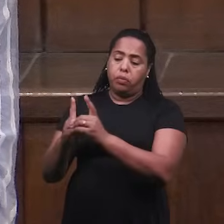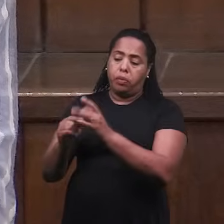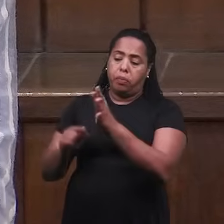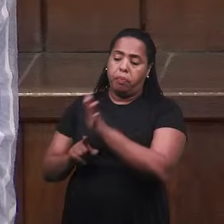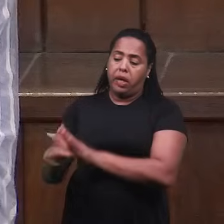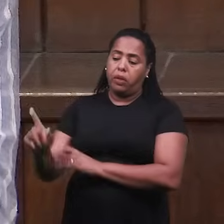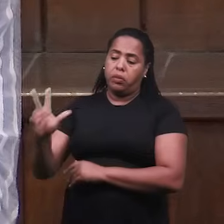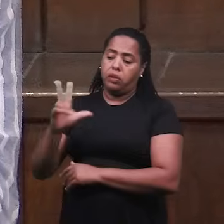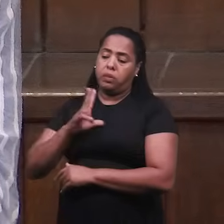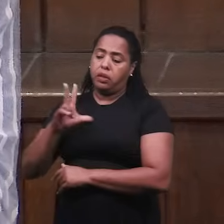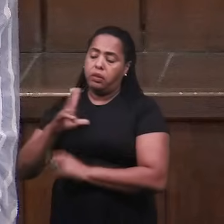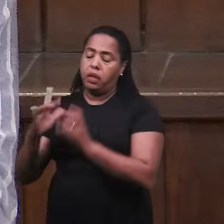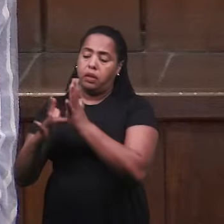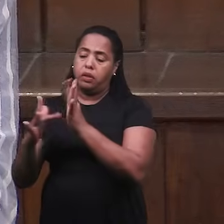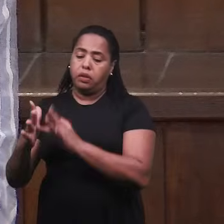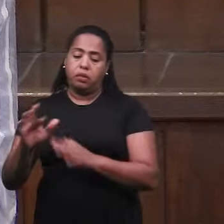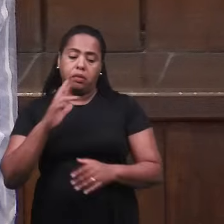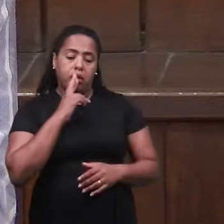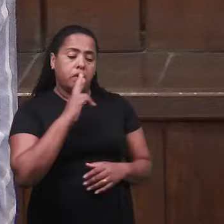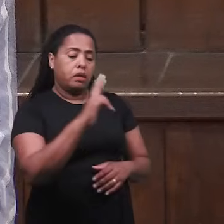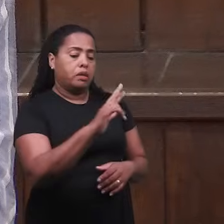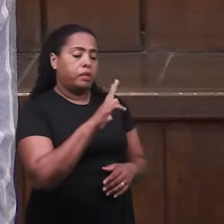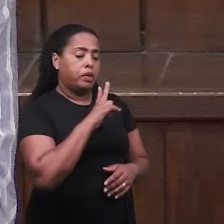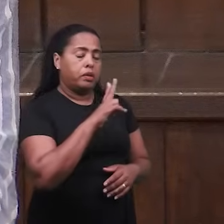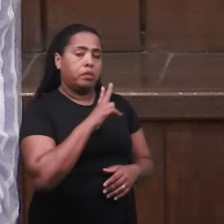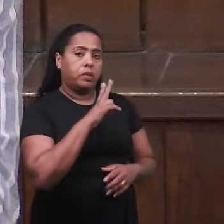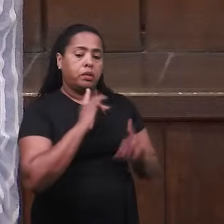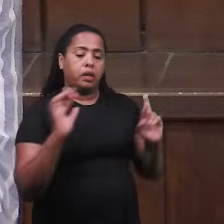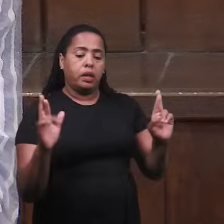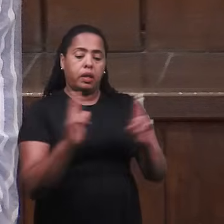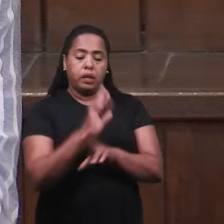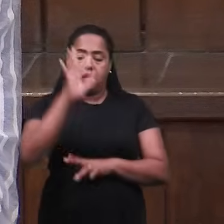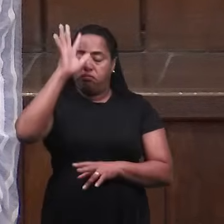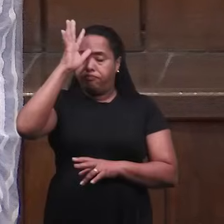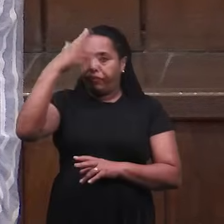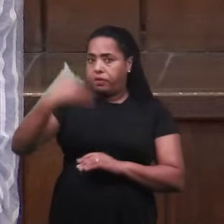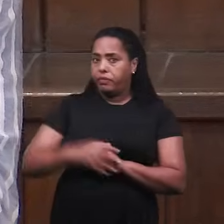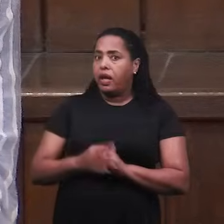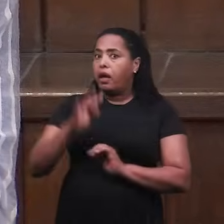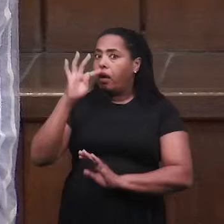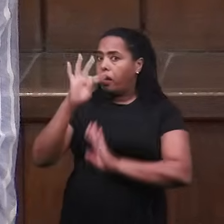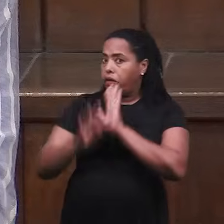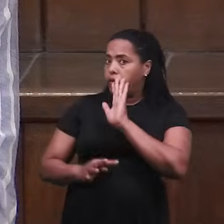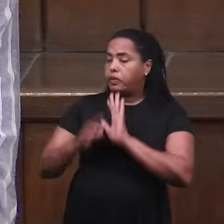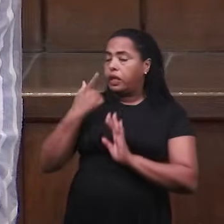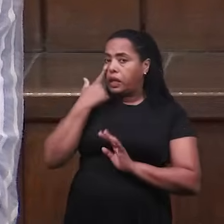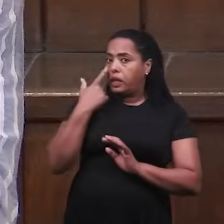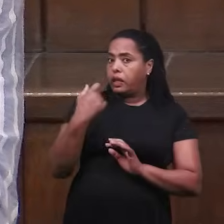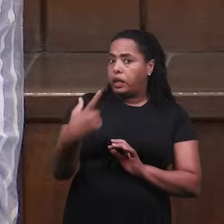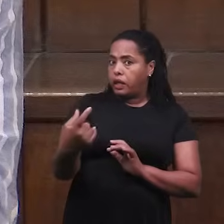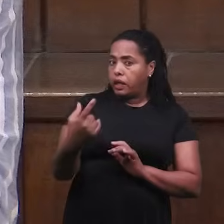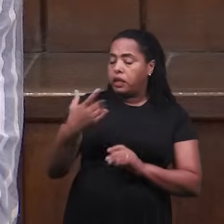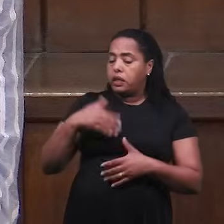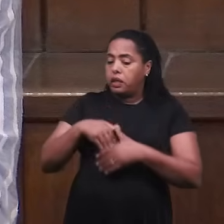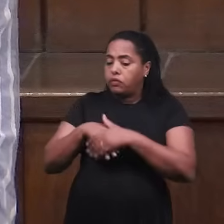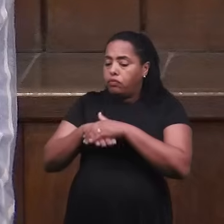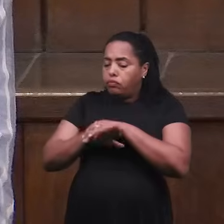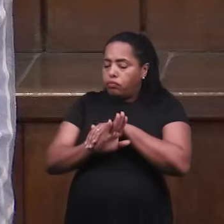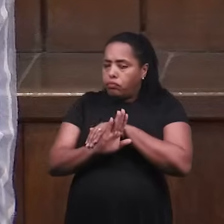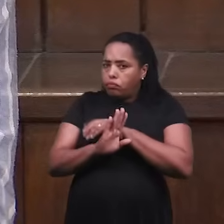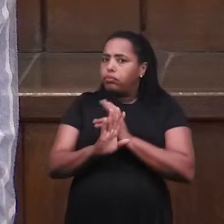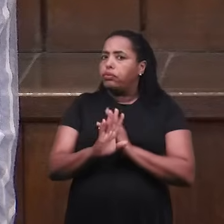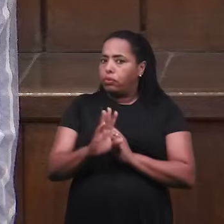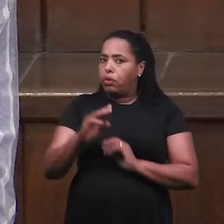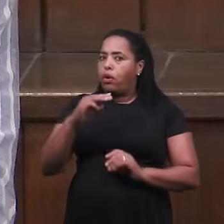em particular acerca destes sinais. É um texto interessante para que os irmãos possam guardar